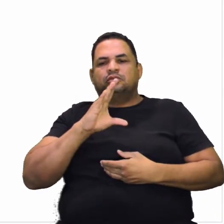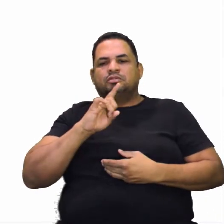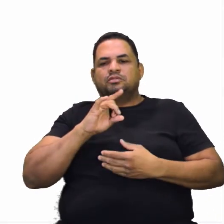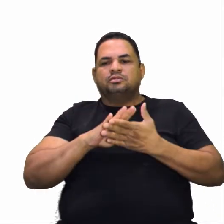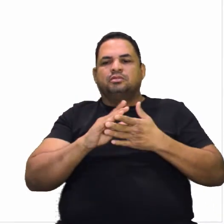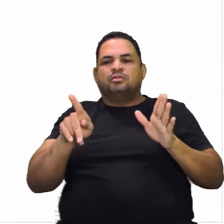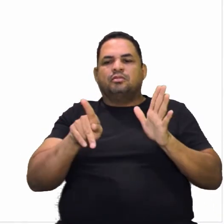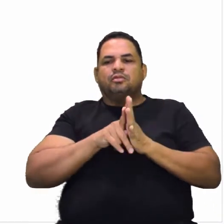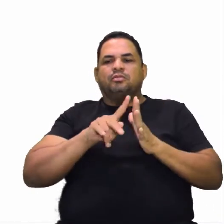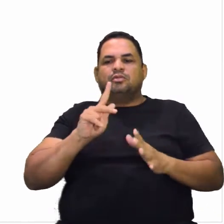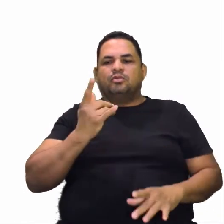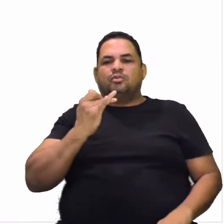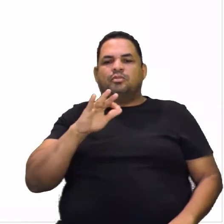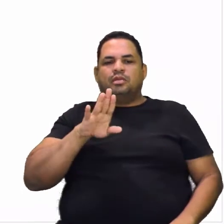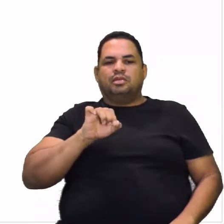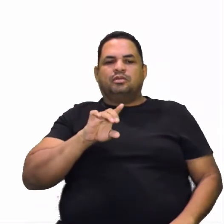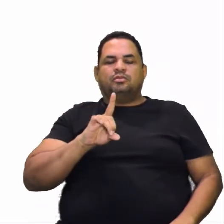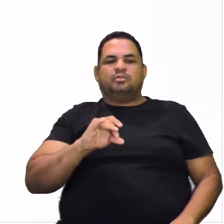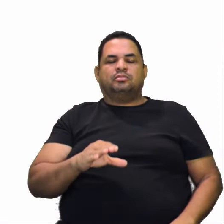Homero.